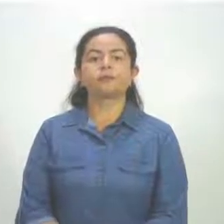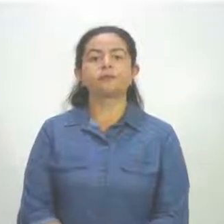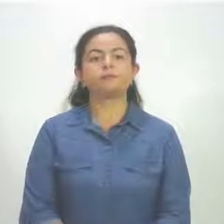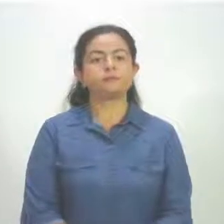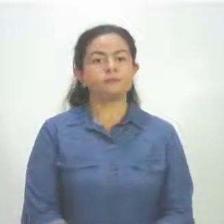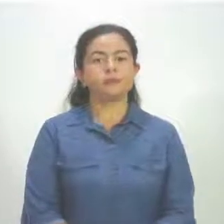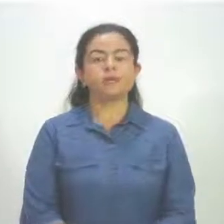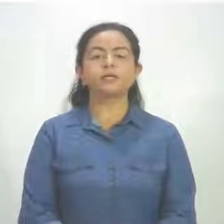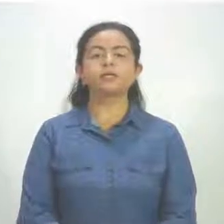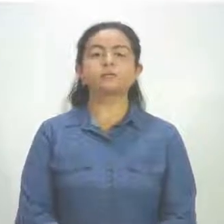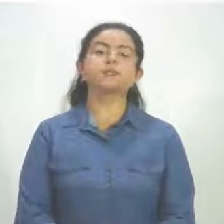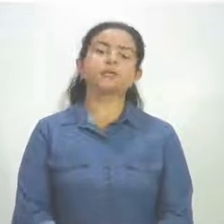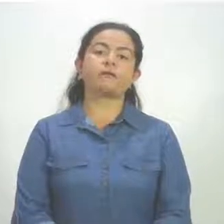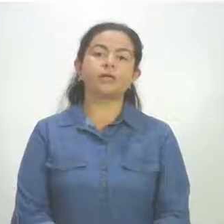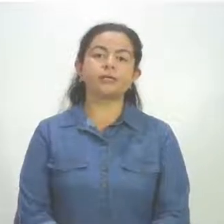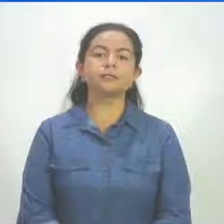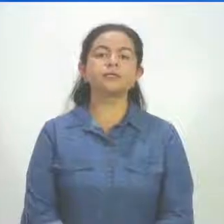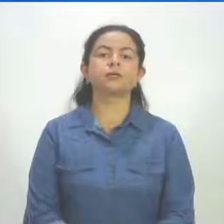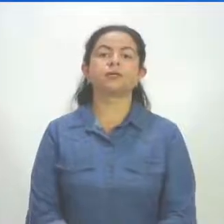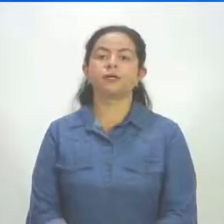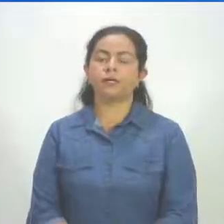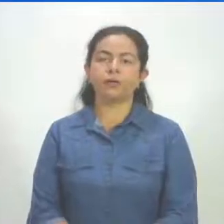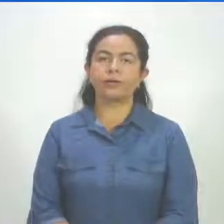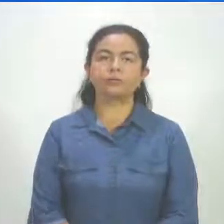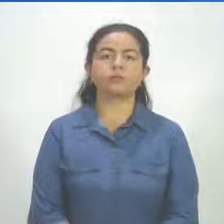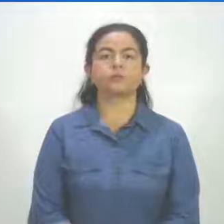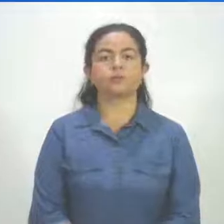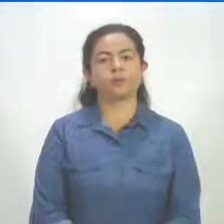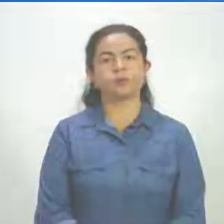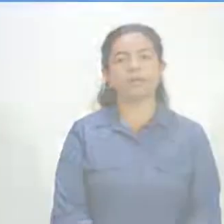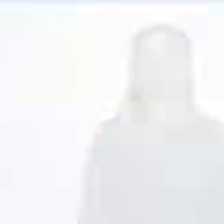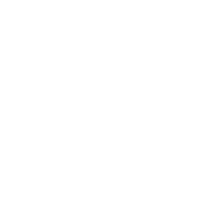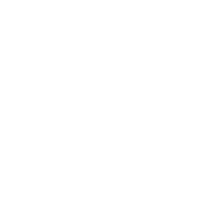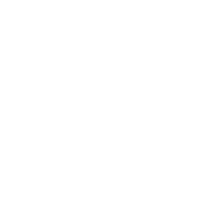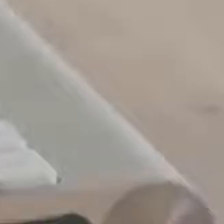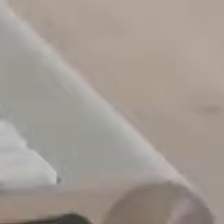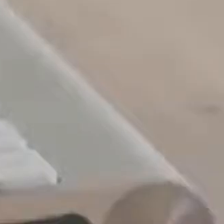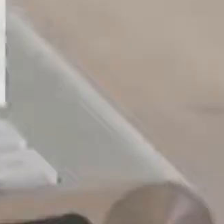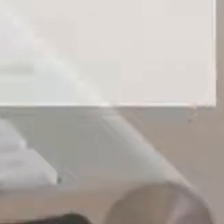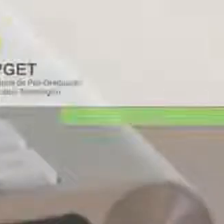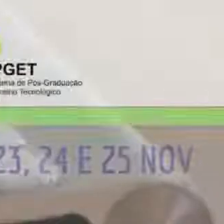Aqui nós temos as referências e eu agradeço. Obrigada.